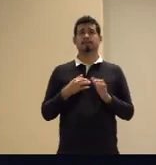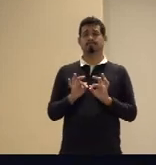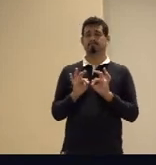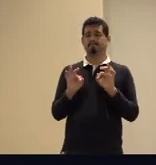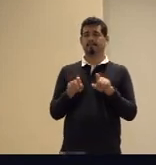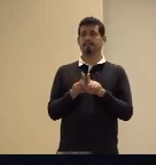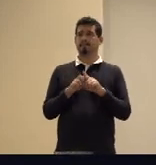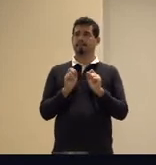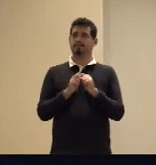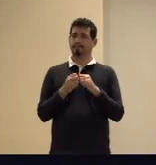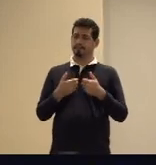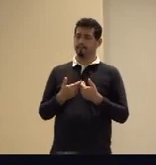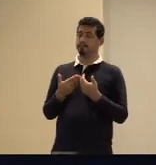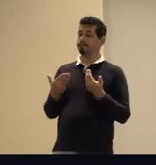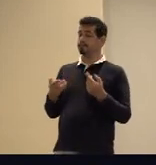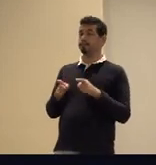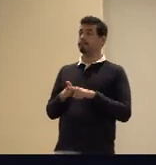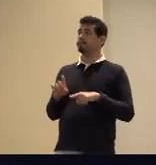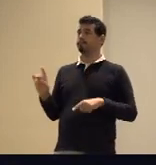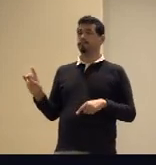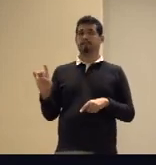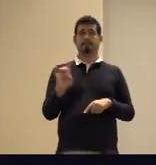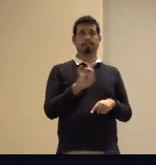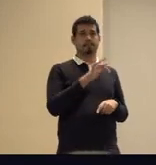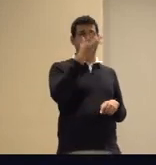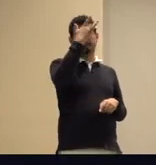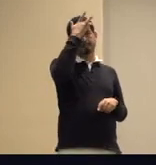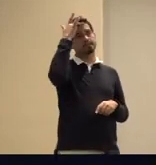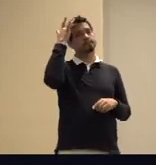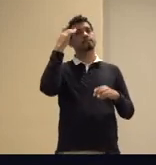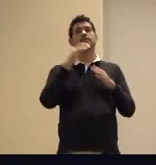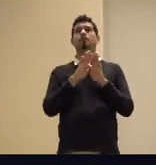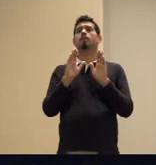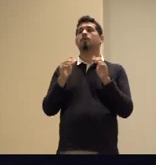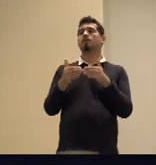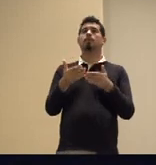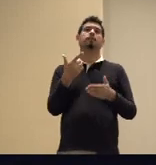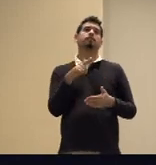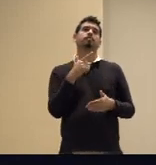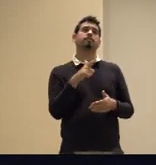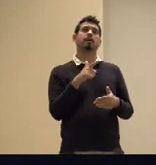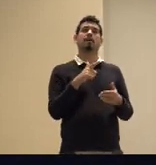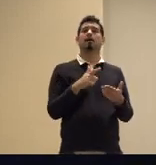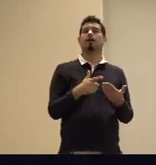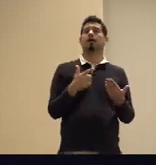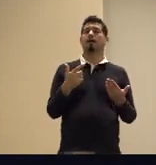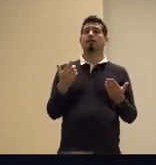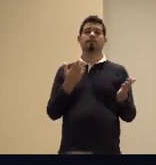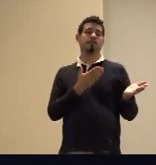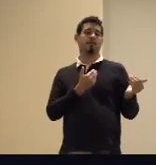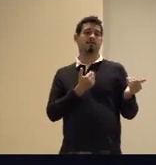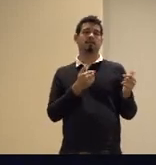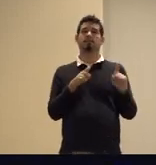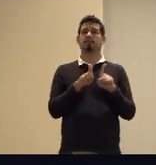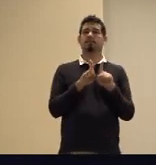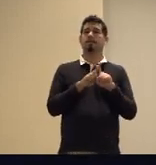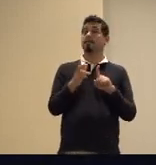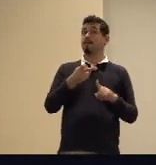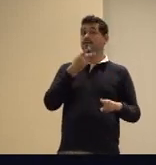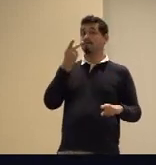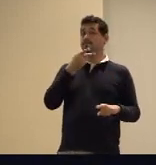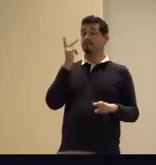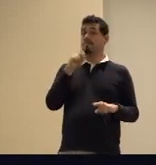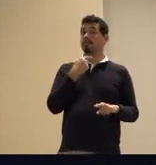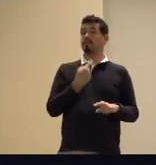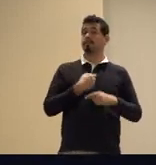com vocês, né? Para vocês, inclusive. Da rede que não existe para adolescente, da fala que a gente